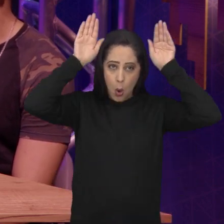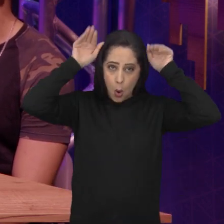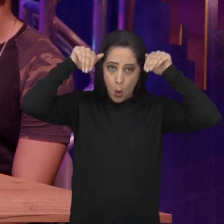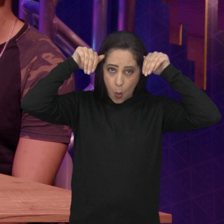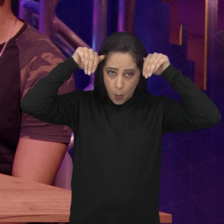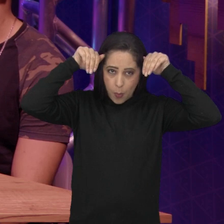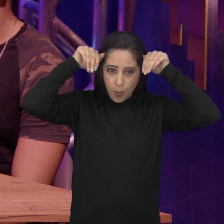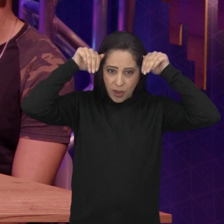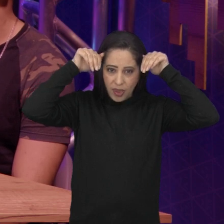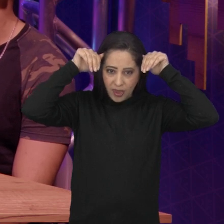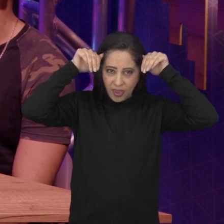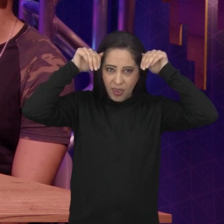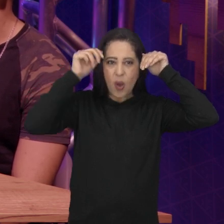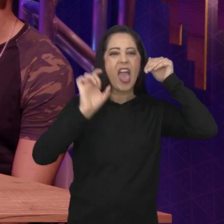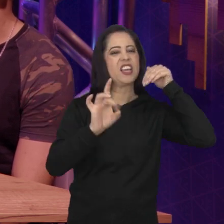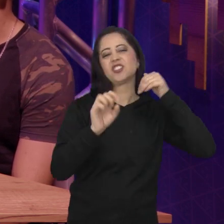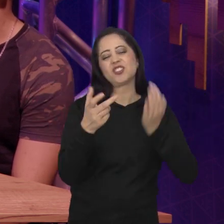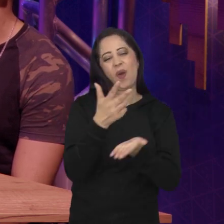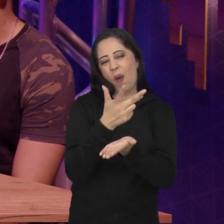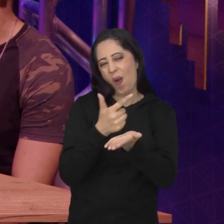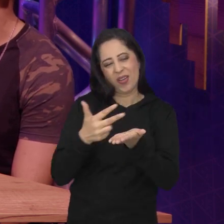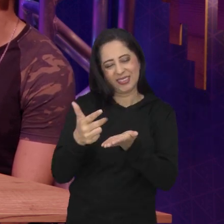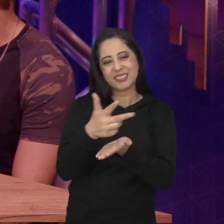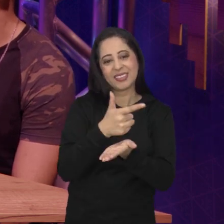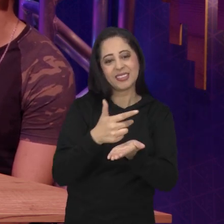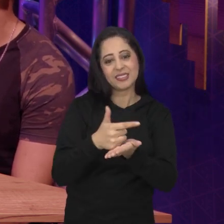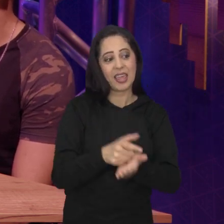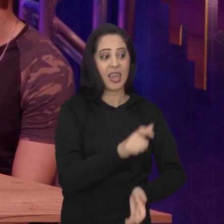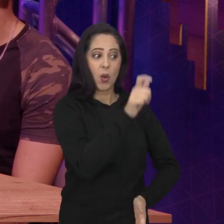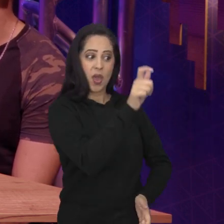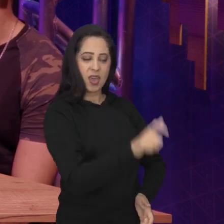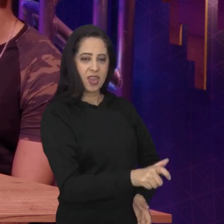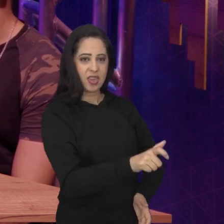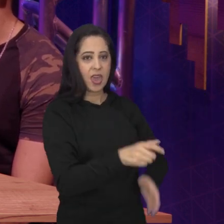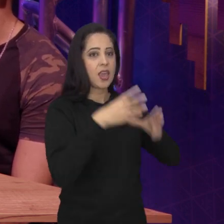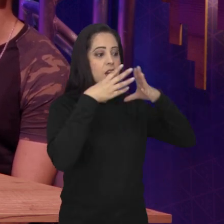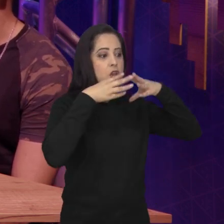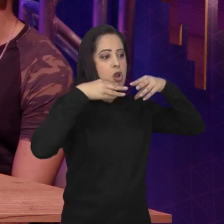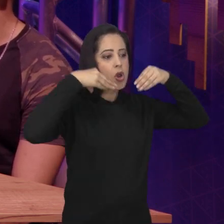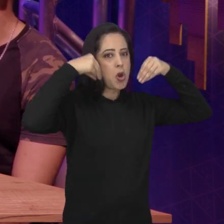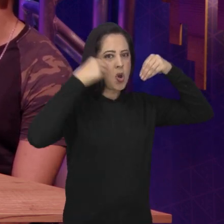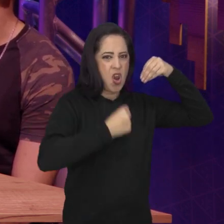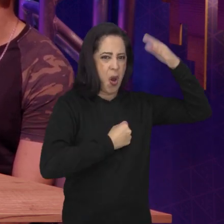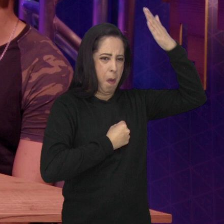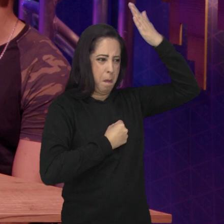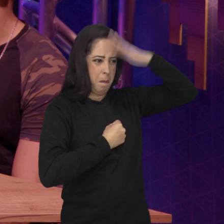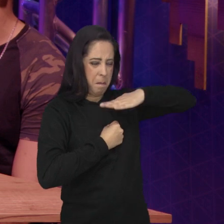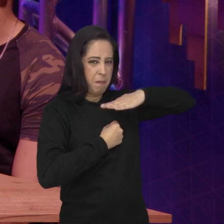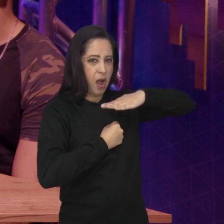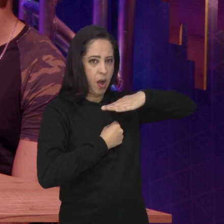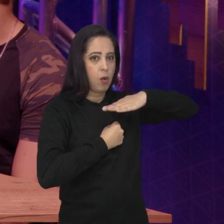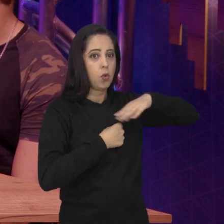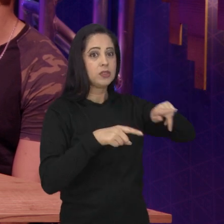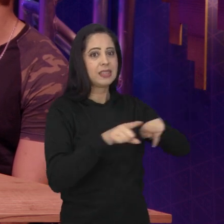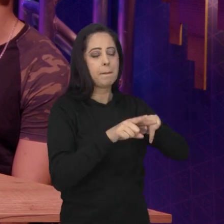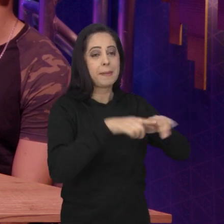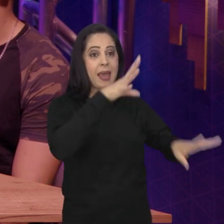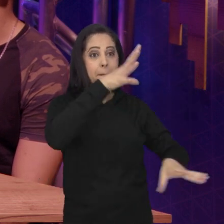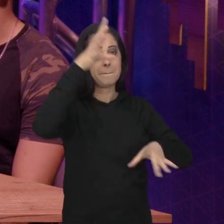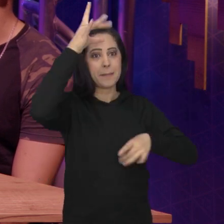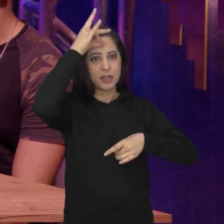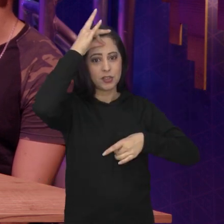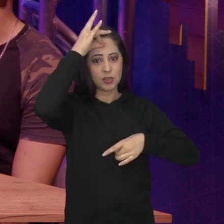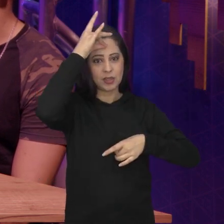existe, ele é um burrinho, né? Não é nem uma pessoa, mas ele vai ser aqui uma comparação. E o Coringa é um outro personagem muito forte. Mas